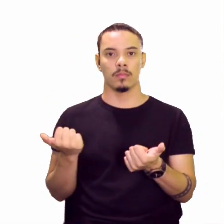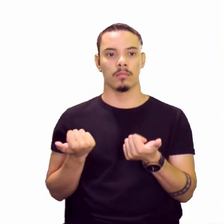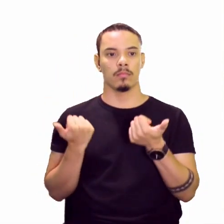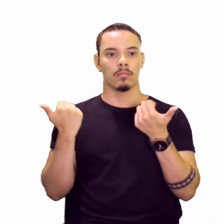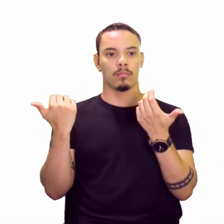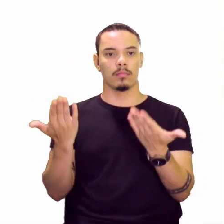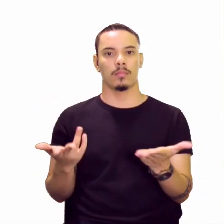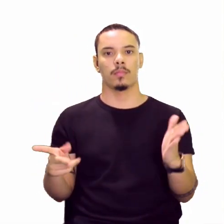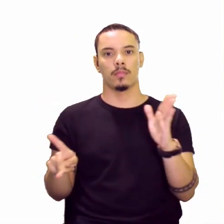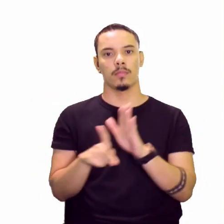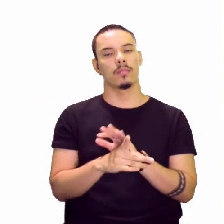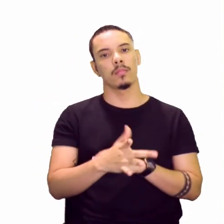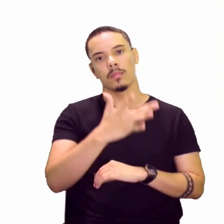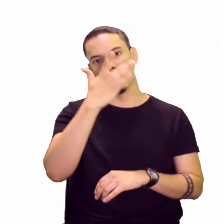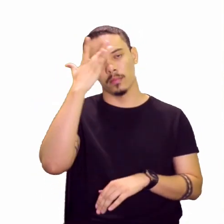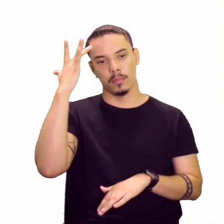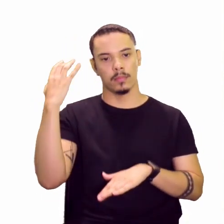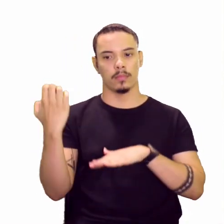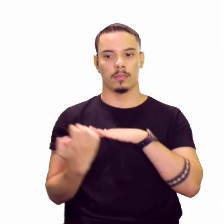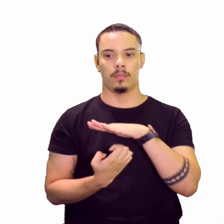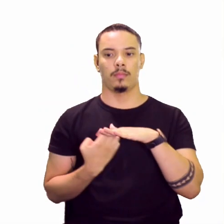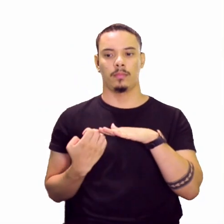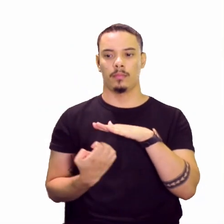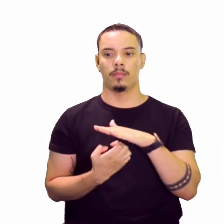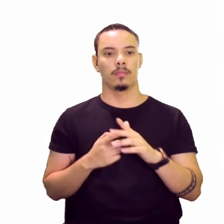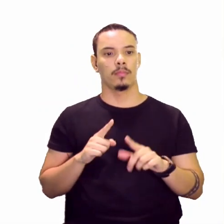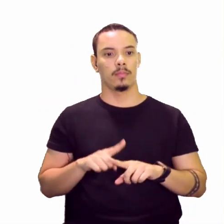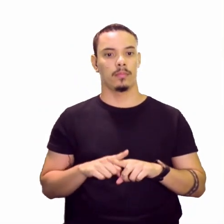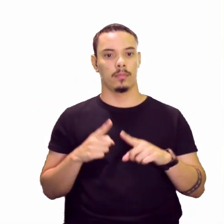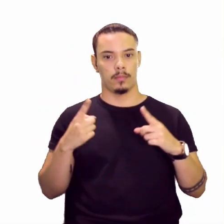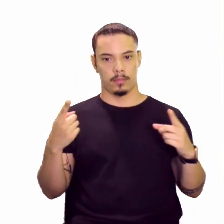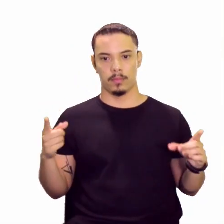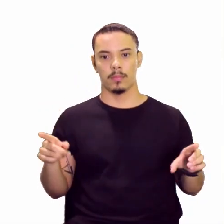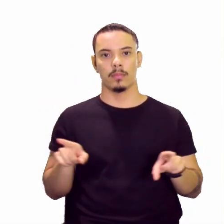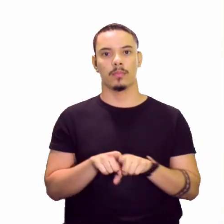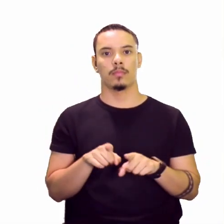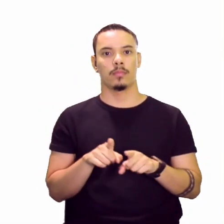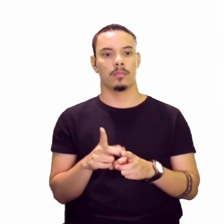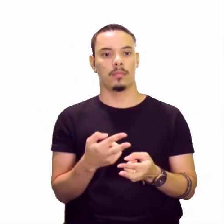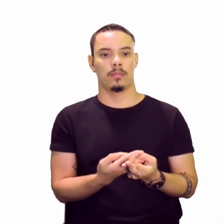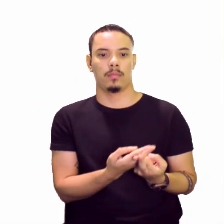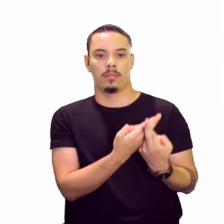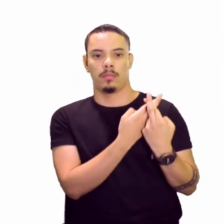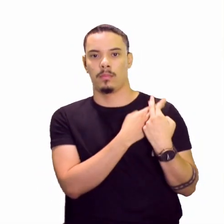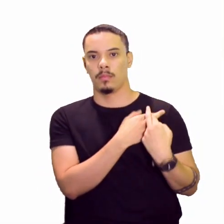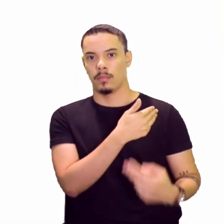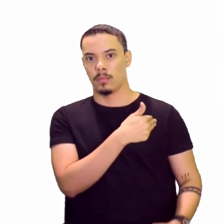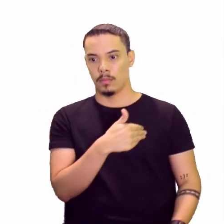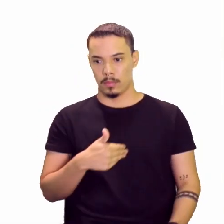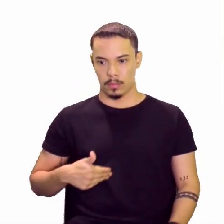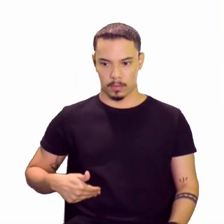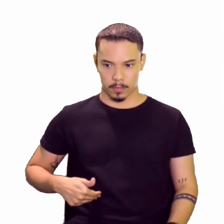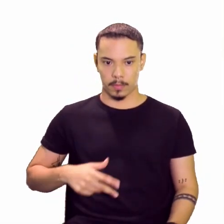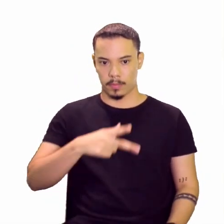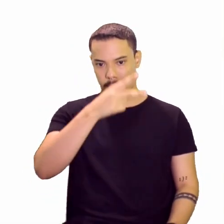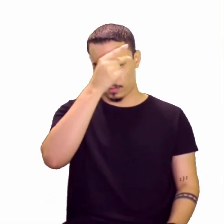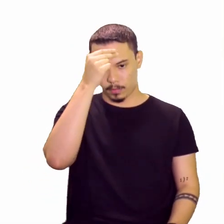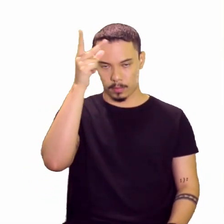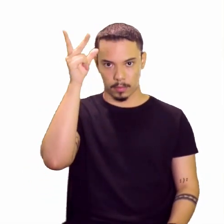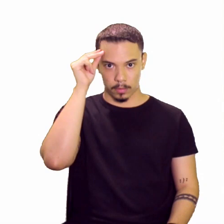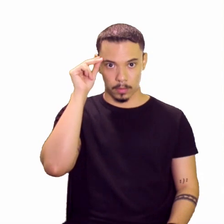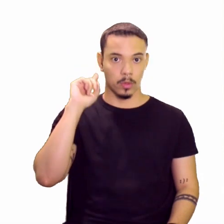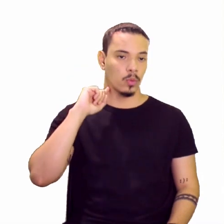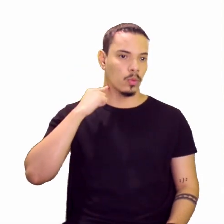ser transferida a terceiros. No entanto, mesmo sendo de responsabilidade do poder público, a coleta do lixo e